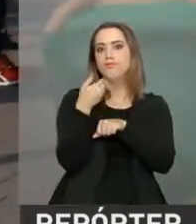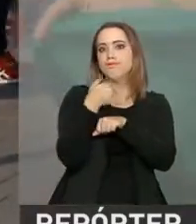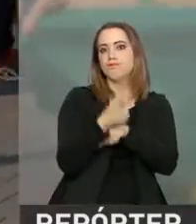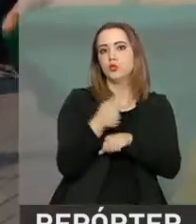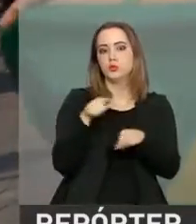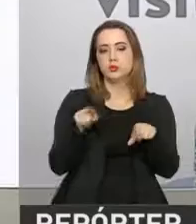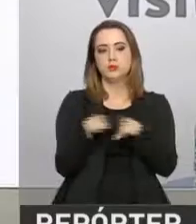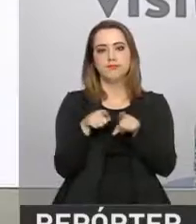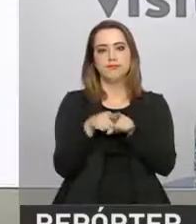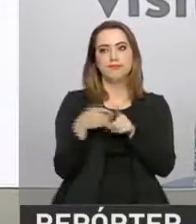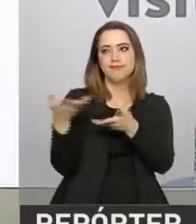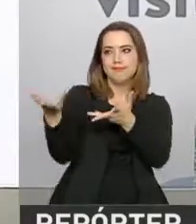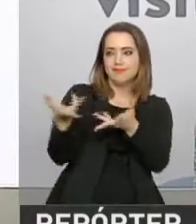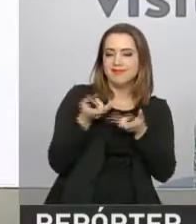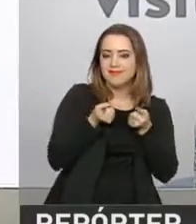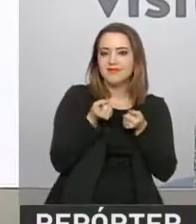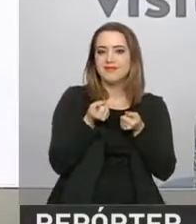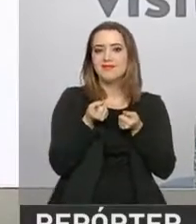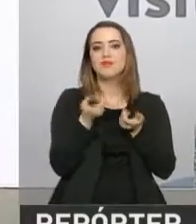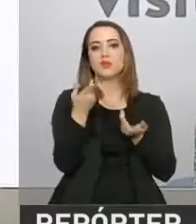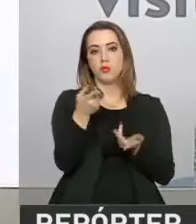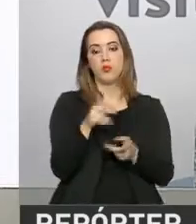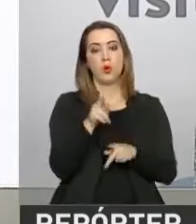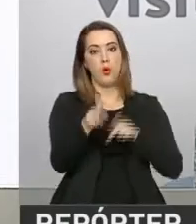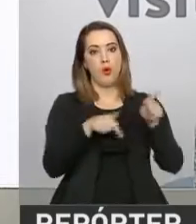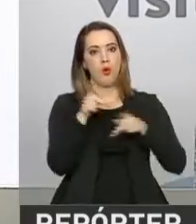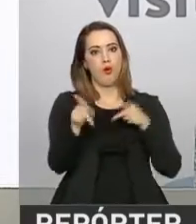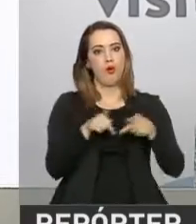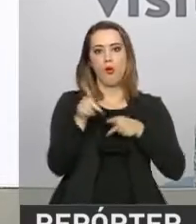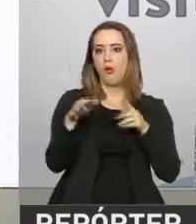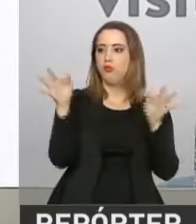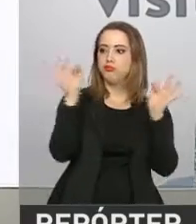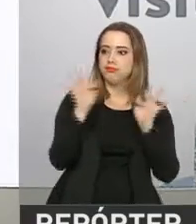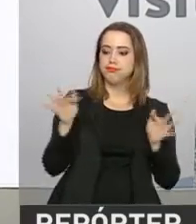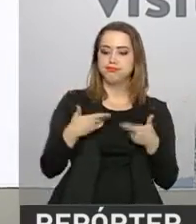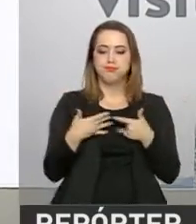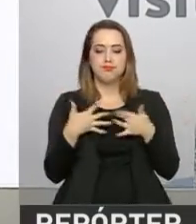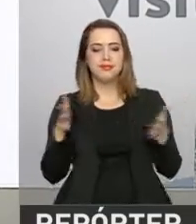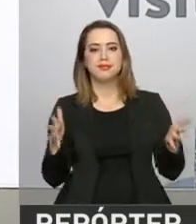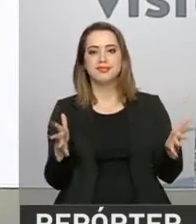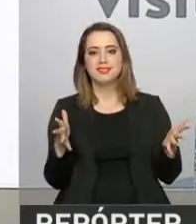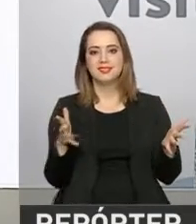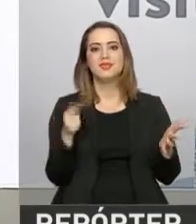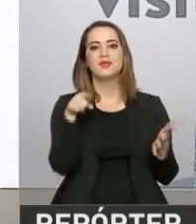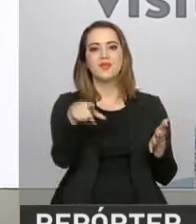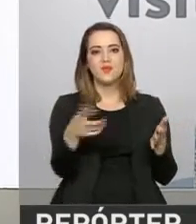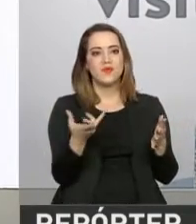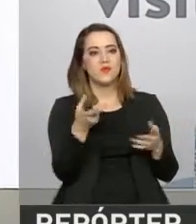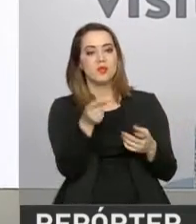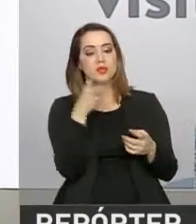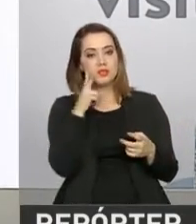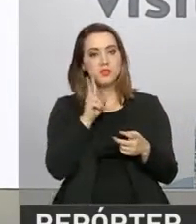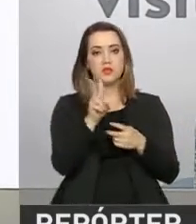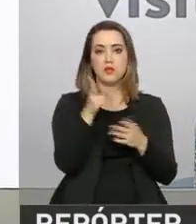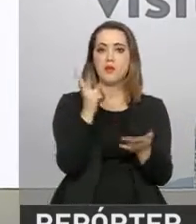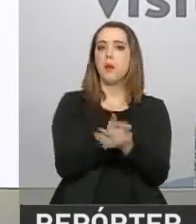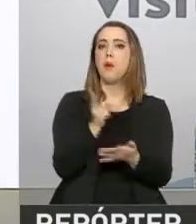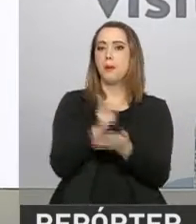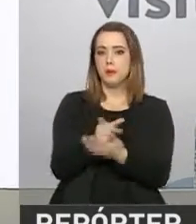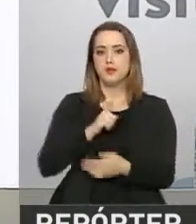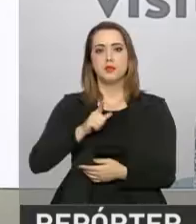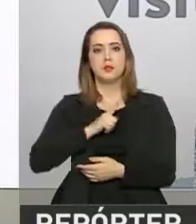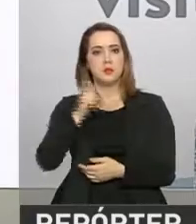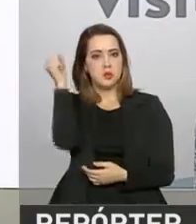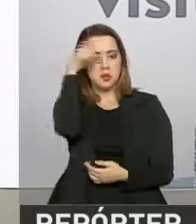hospitalidade do carioca. Um povo muito acessível, muito aberto e muito disponível, o que cria o paradoxo de, mesmo tendo uma